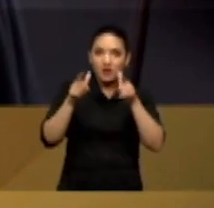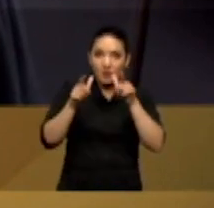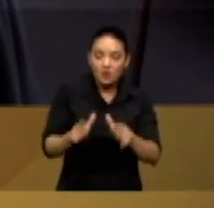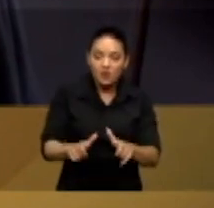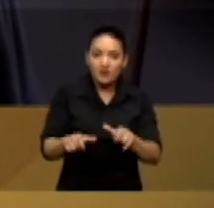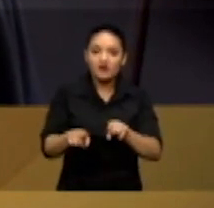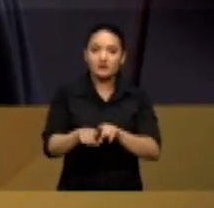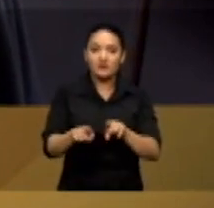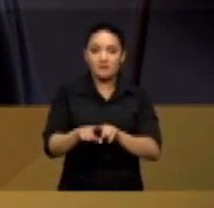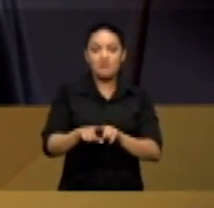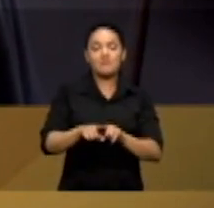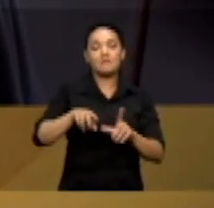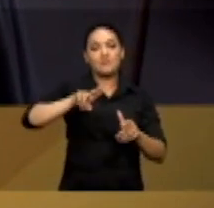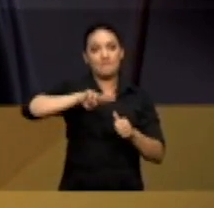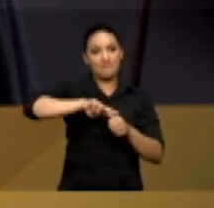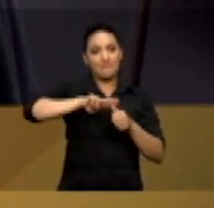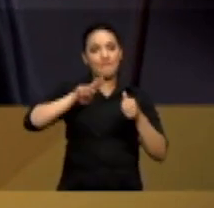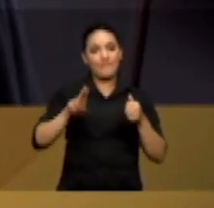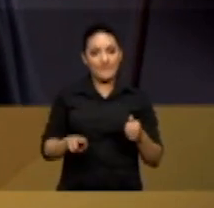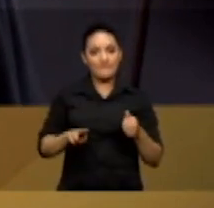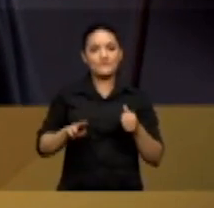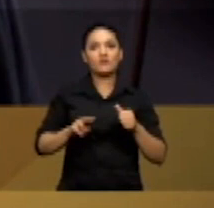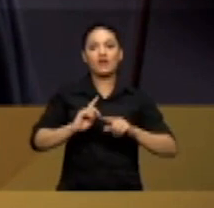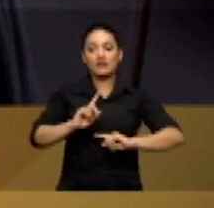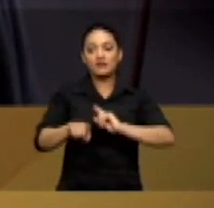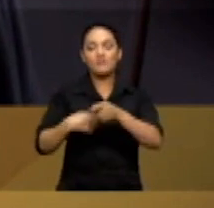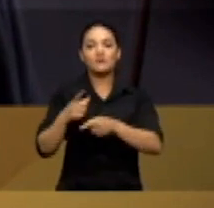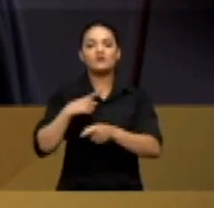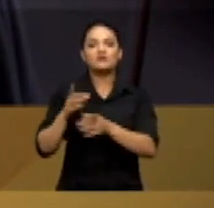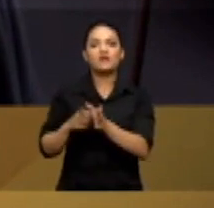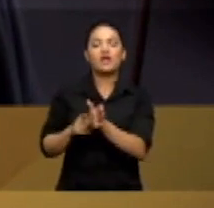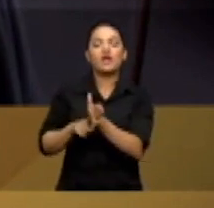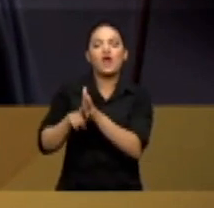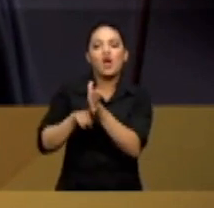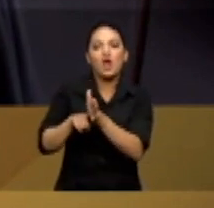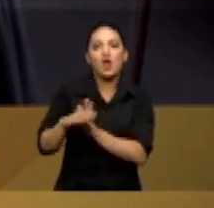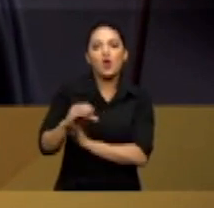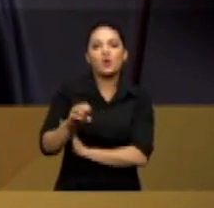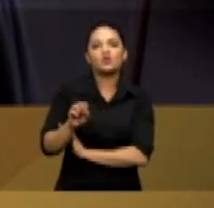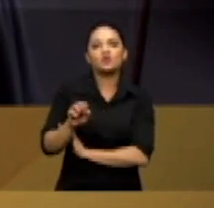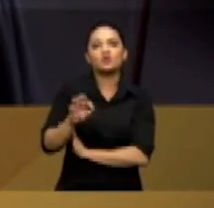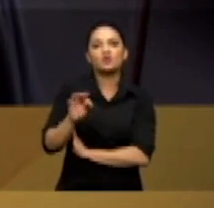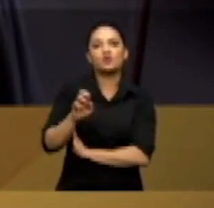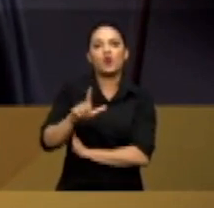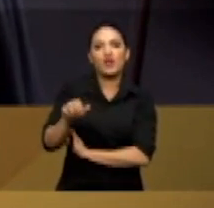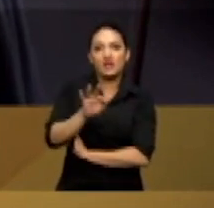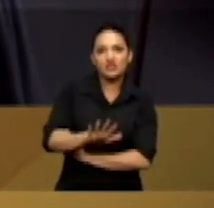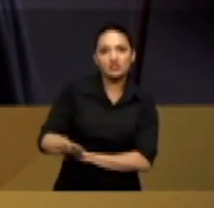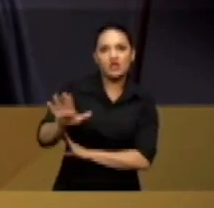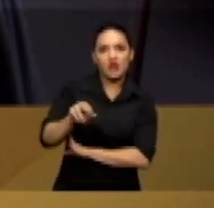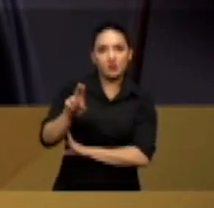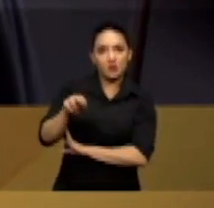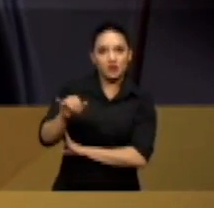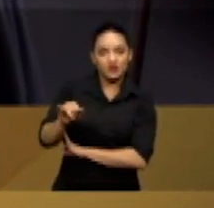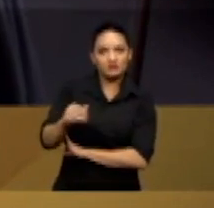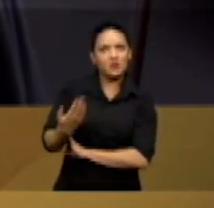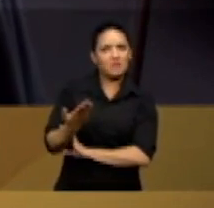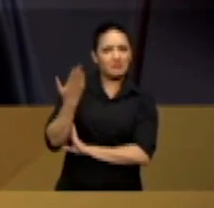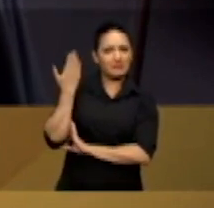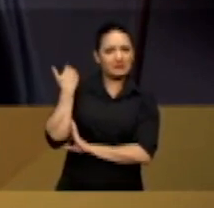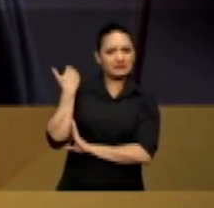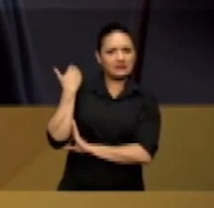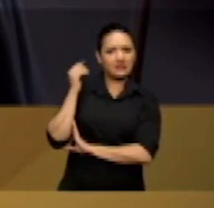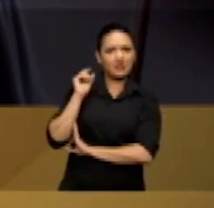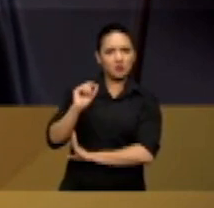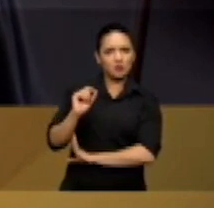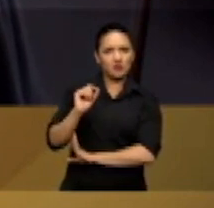União e sucedido dentro da AGU pela Consultoria Geral da União. Lá na Consultoria Geral da República,